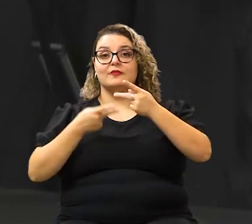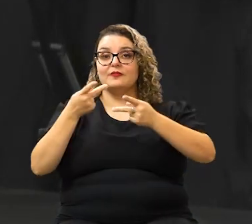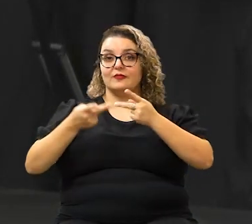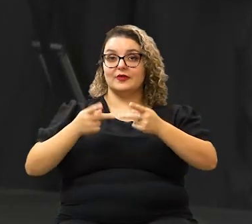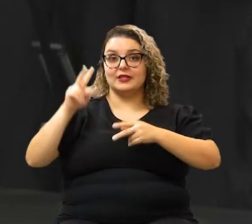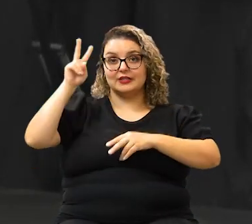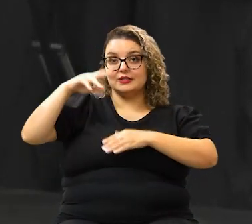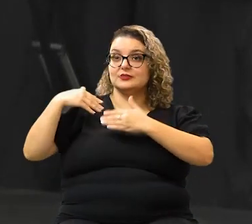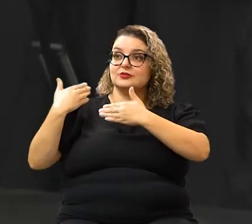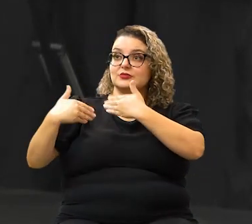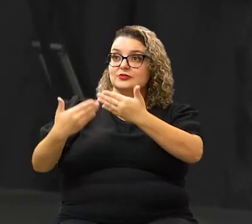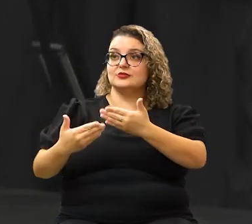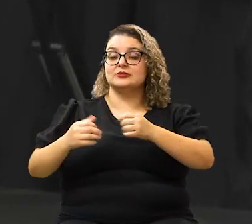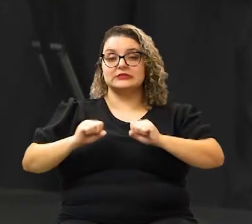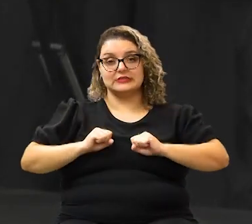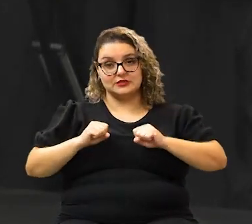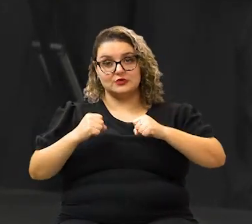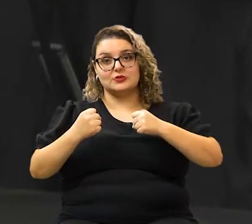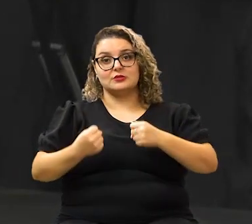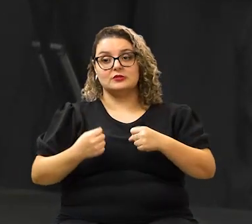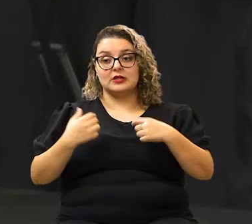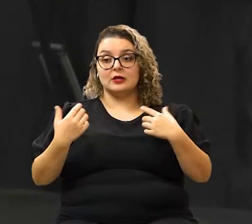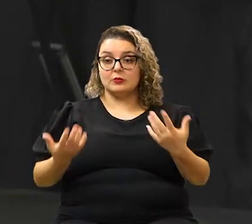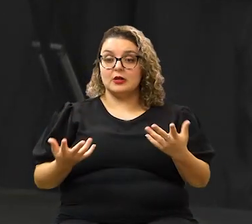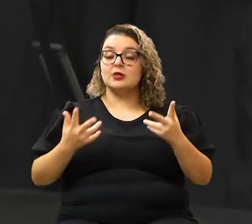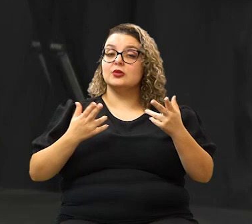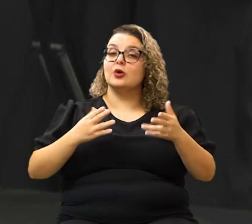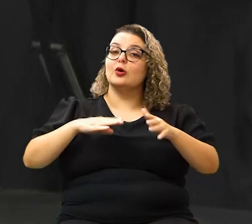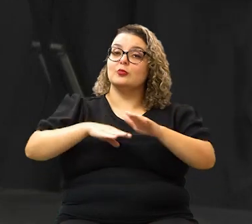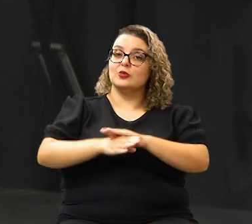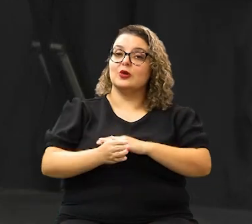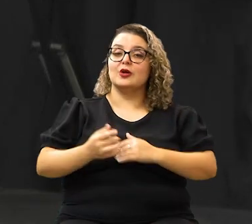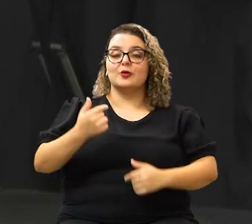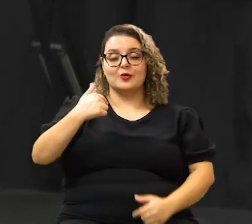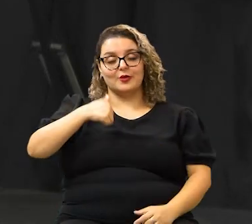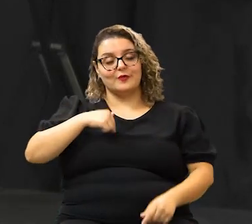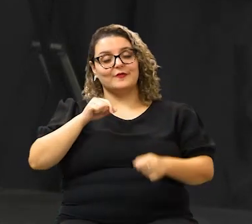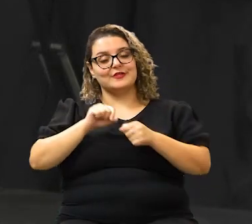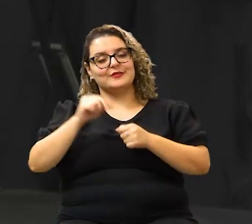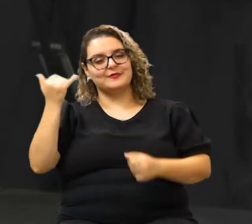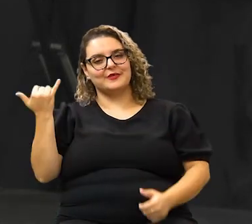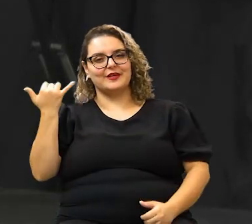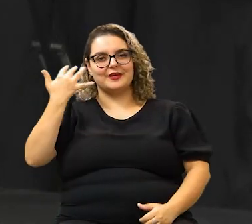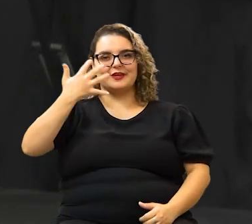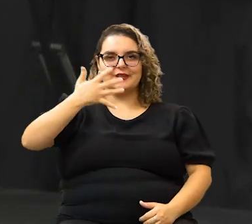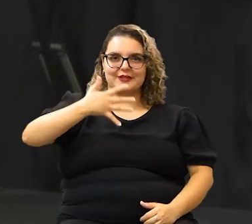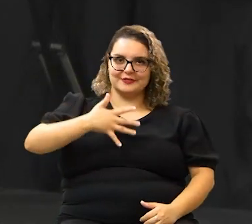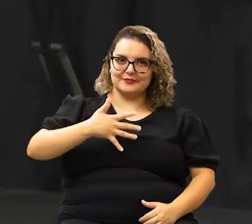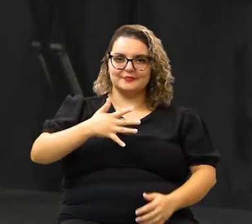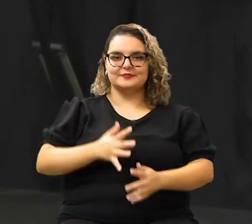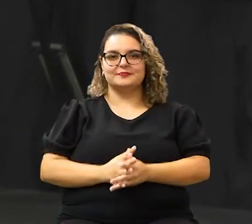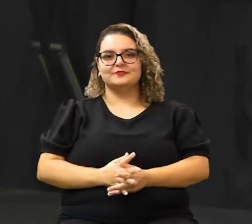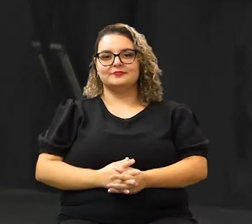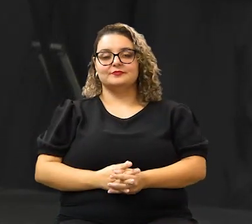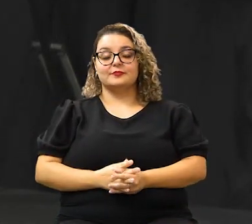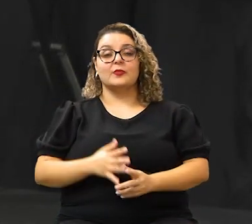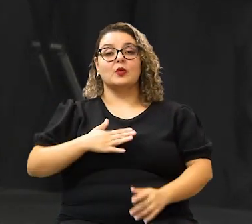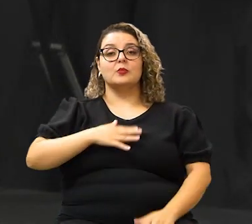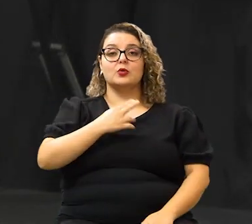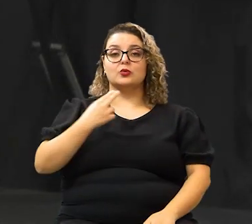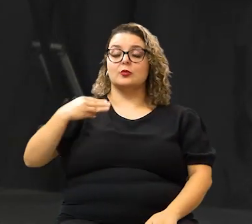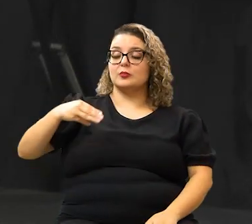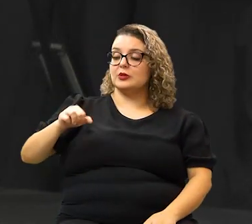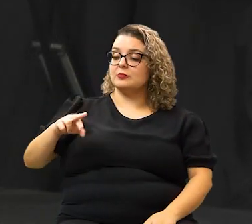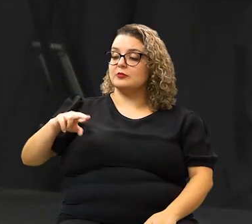sua trajetória, da sua luta. Só que, como é de praxe, eu vou fazer a minha auto e audiodescrição. O meu nome é